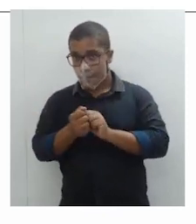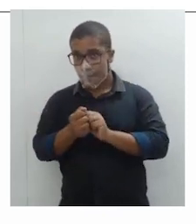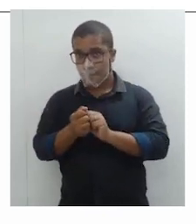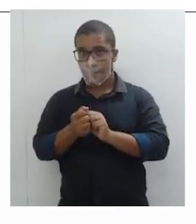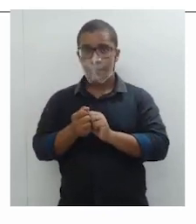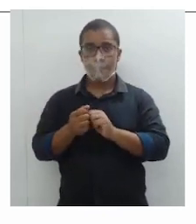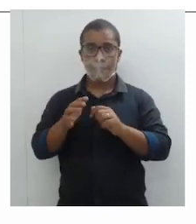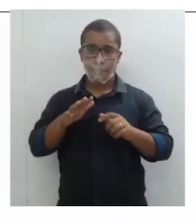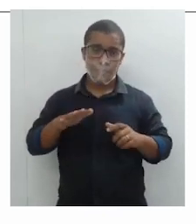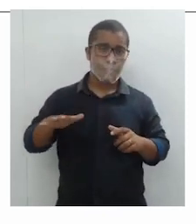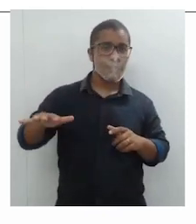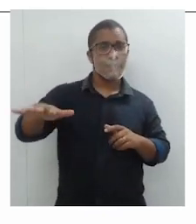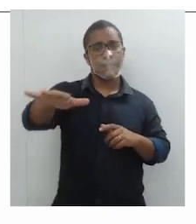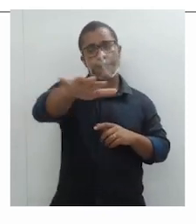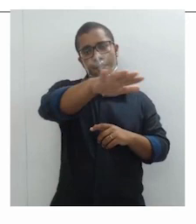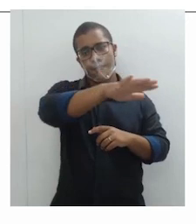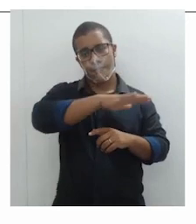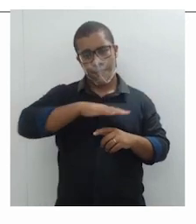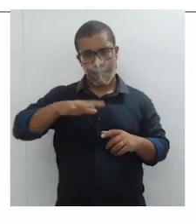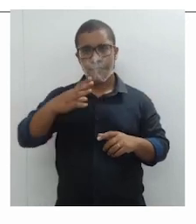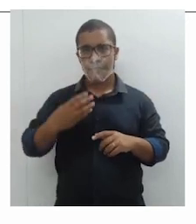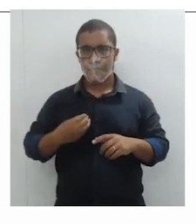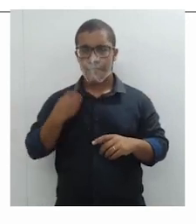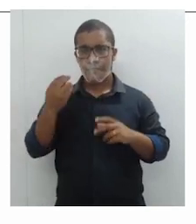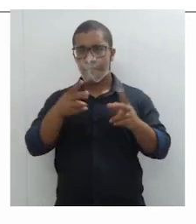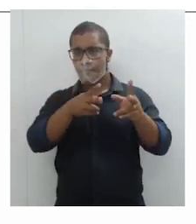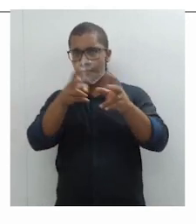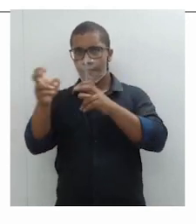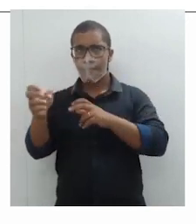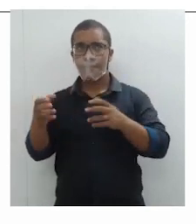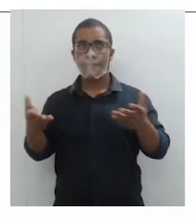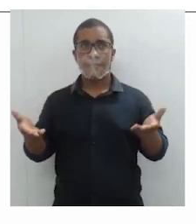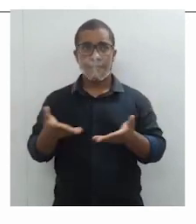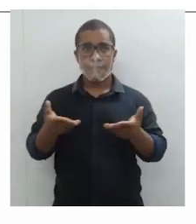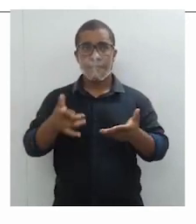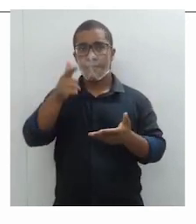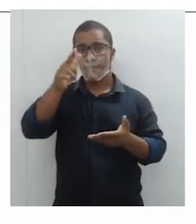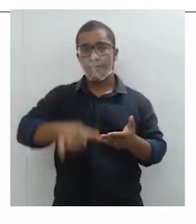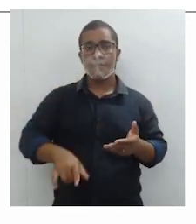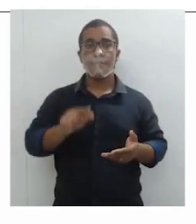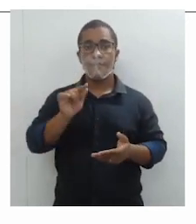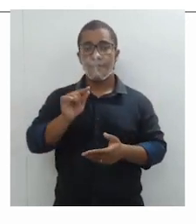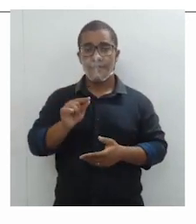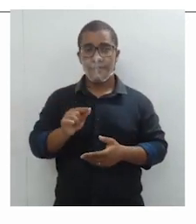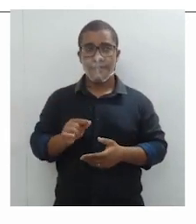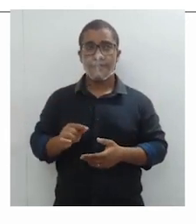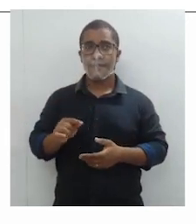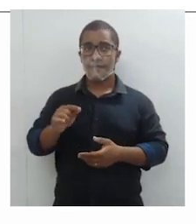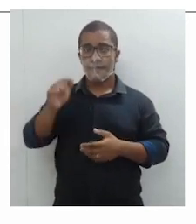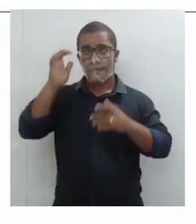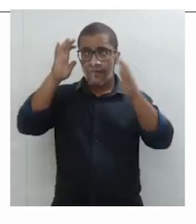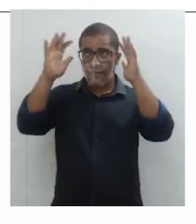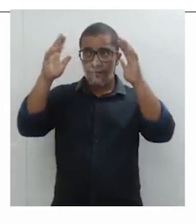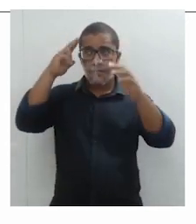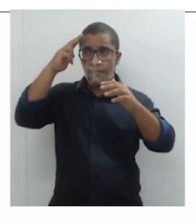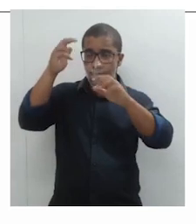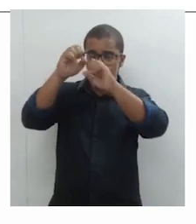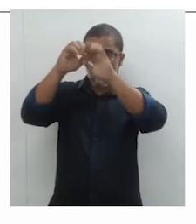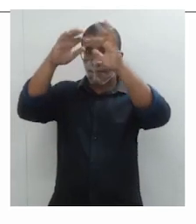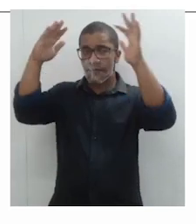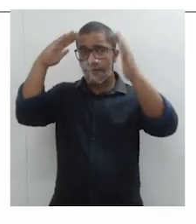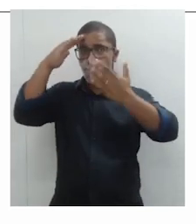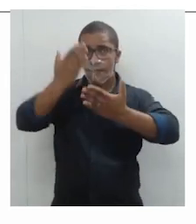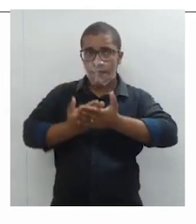índio com tudo aquilo que o certa vamos vamos ver agora aqui outro ponto sonho e pensa o